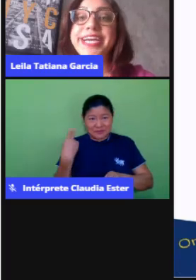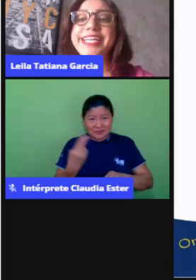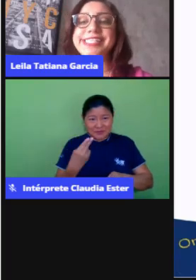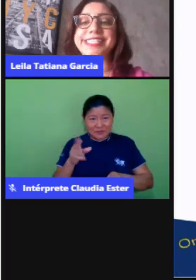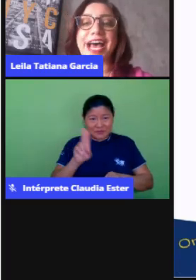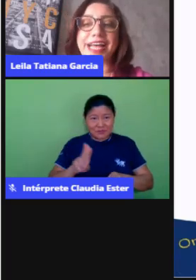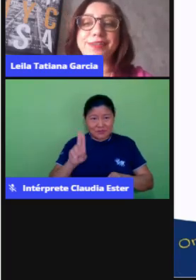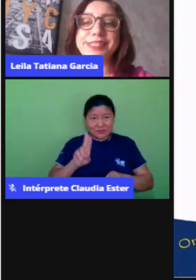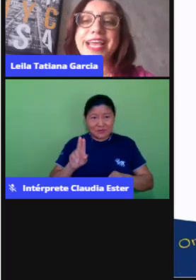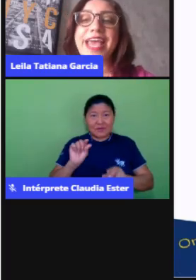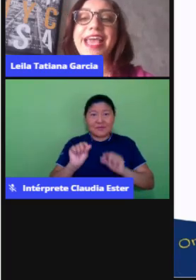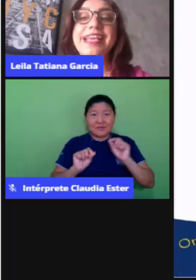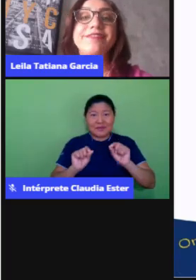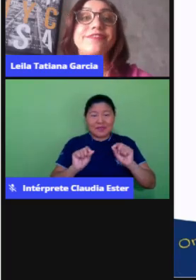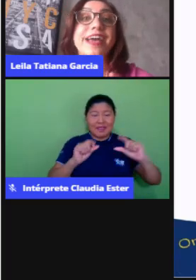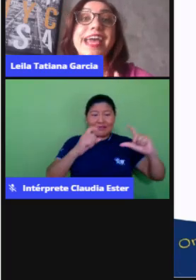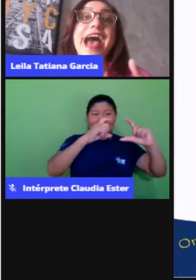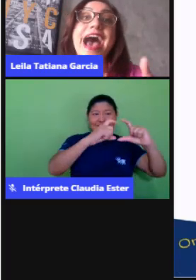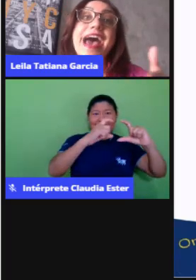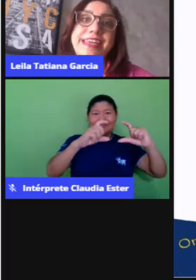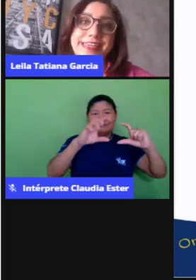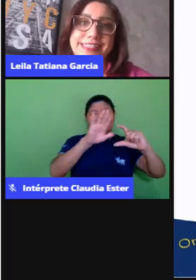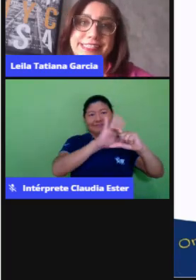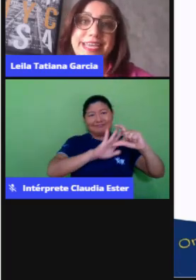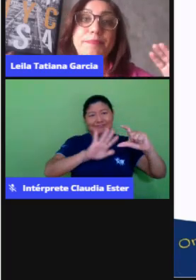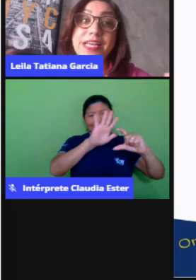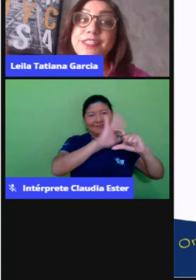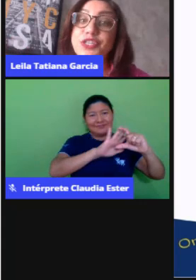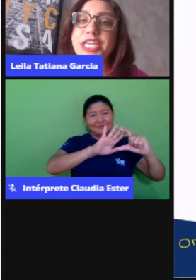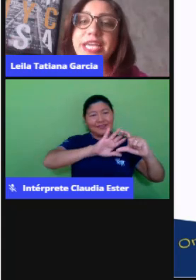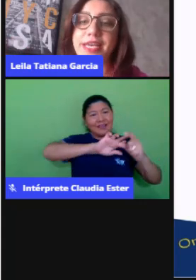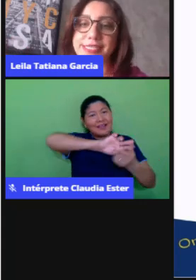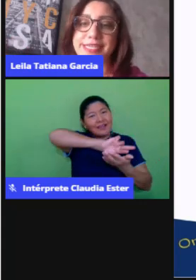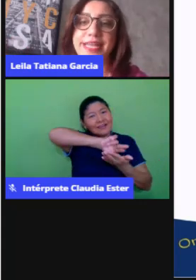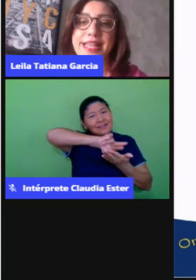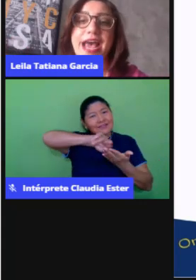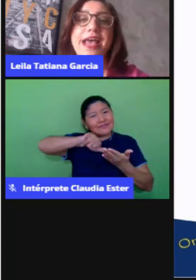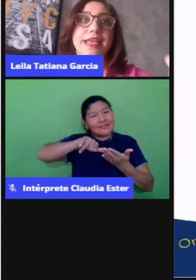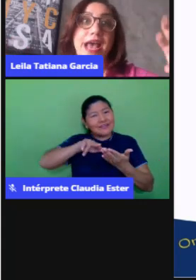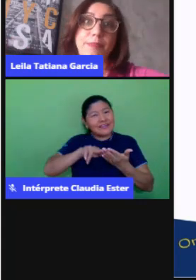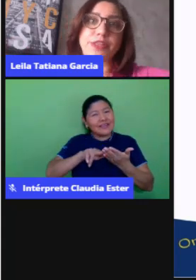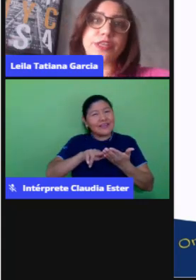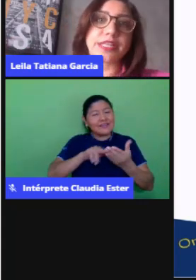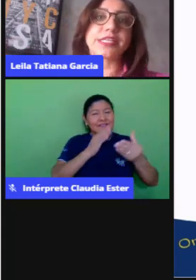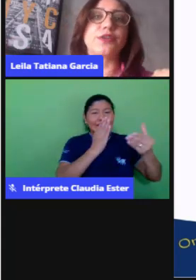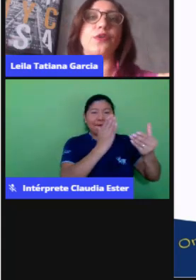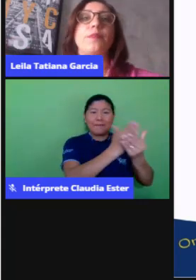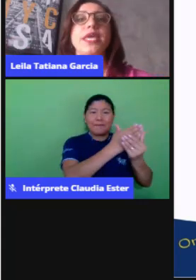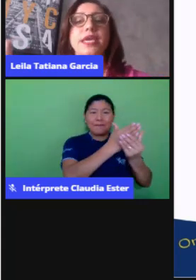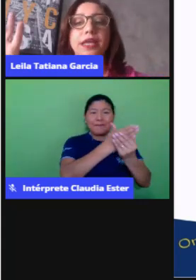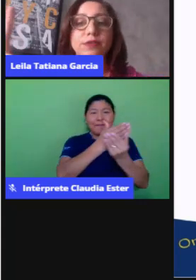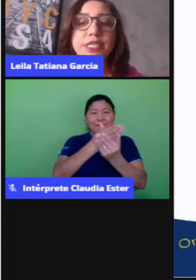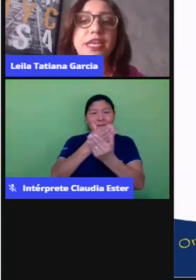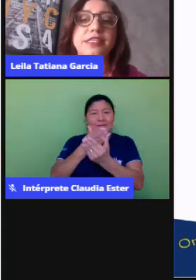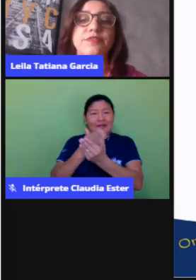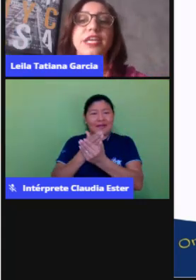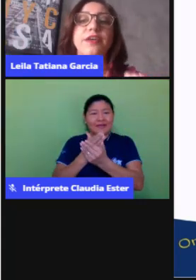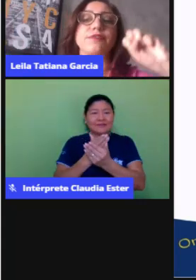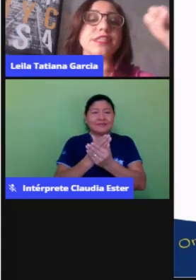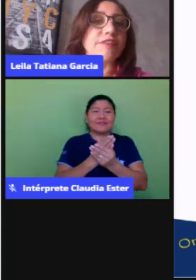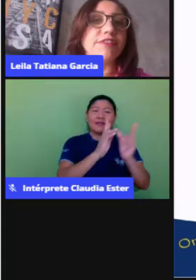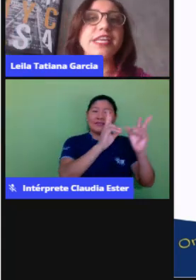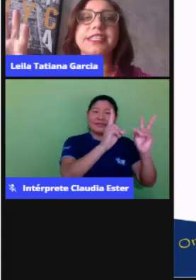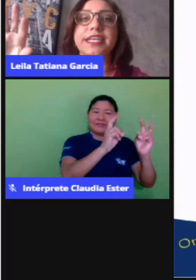charges organizados em áreas, em pastinhas, tá? A pastinha da astronomia, dos